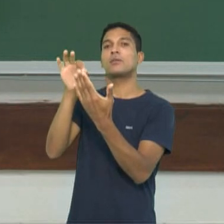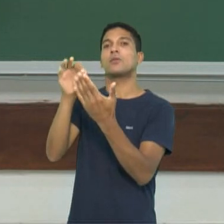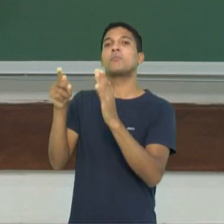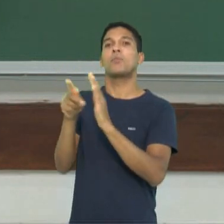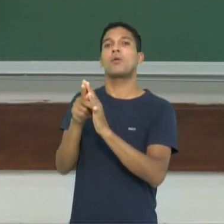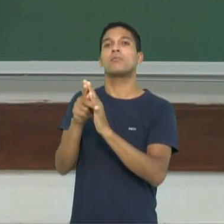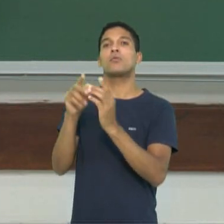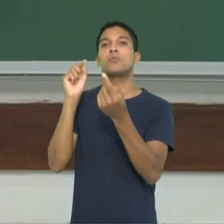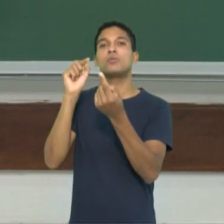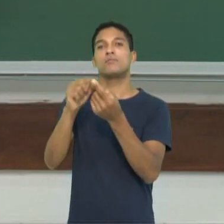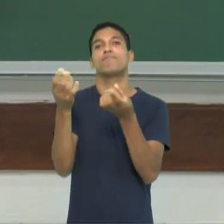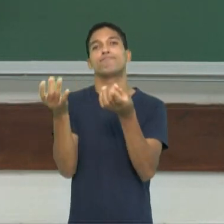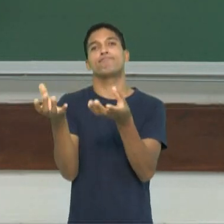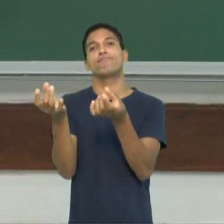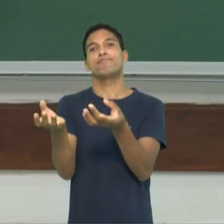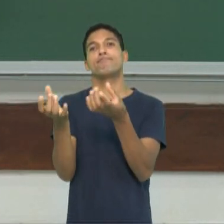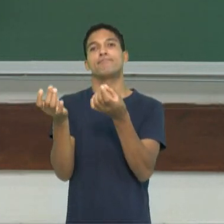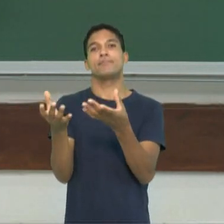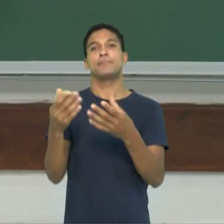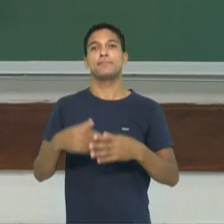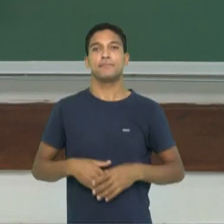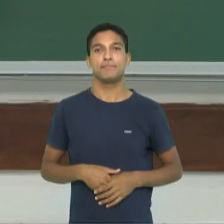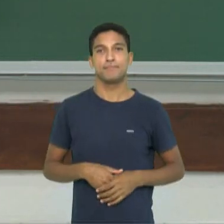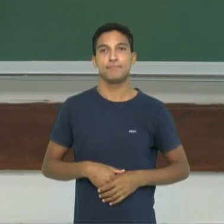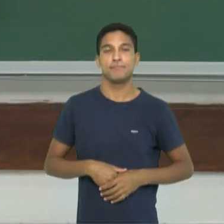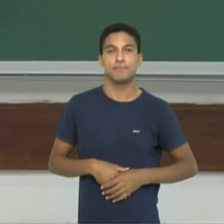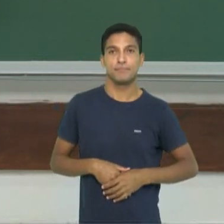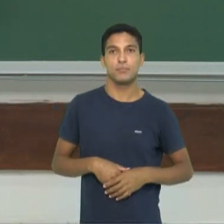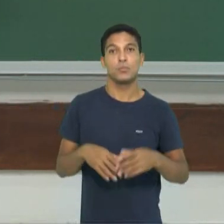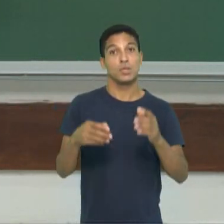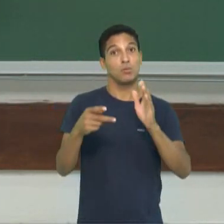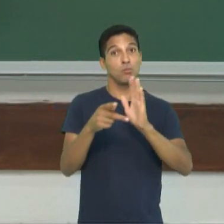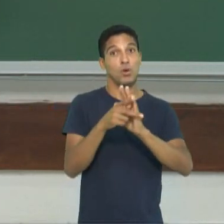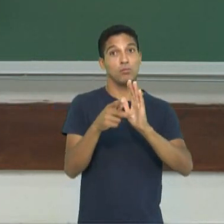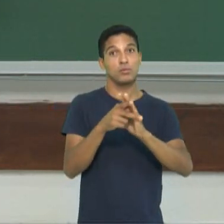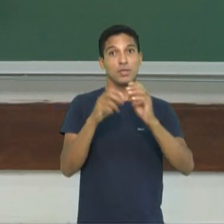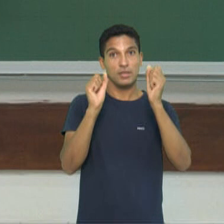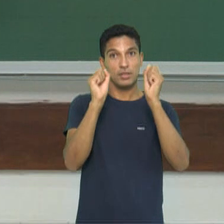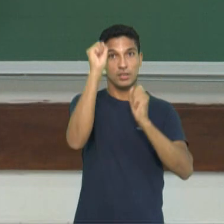que diz respeito à arte, no tempo da indústria cultural. É uma